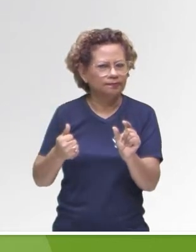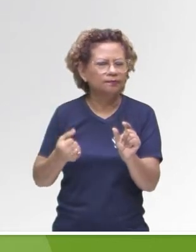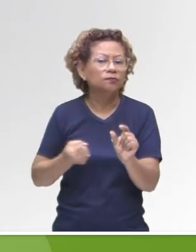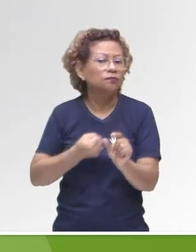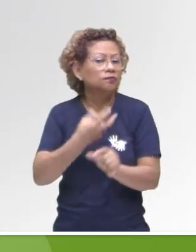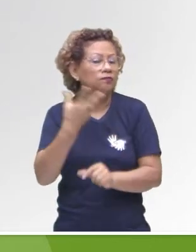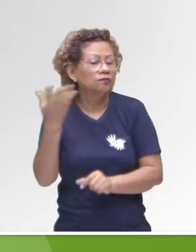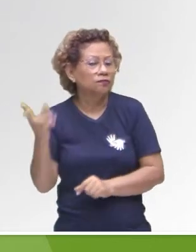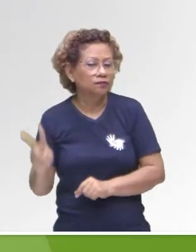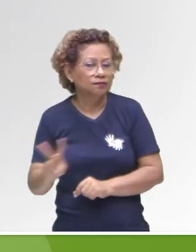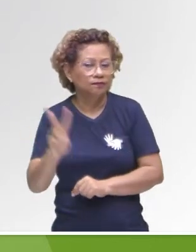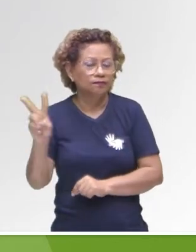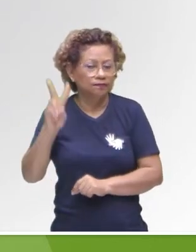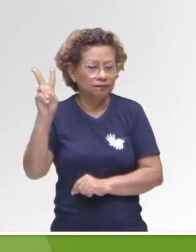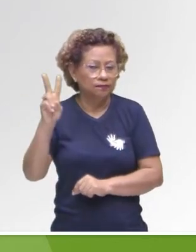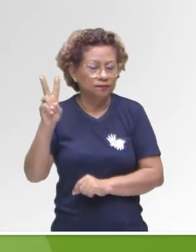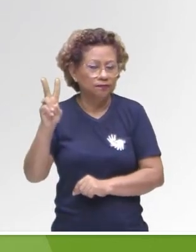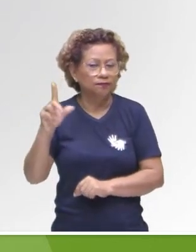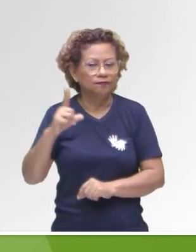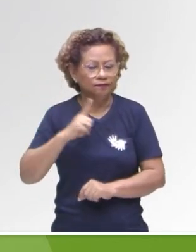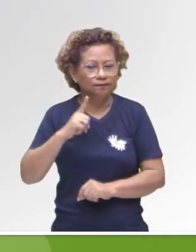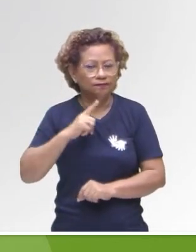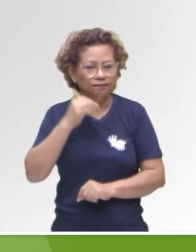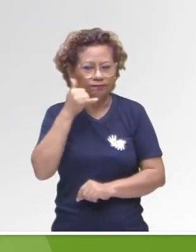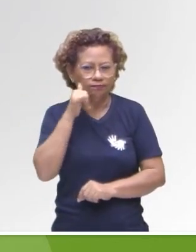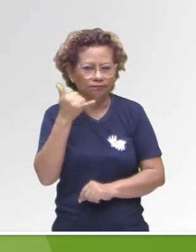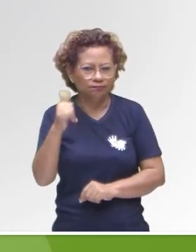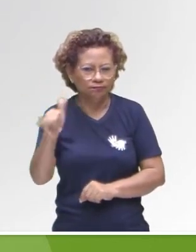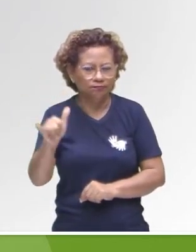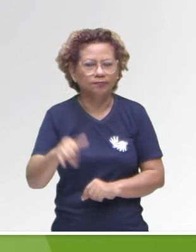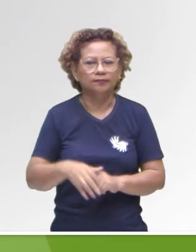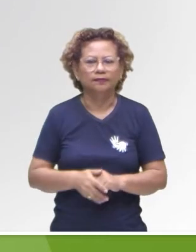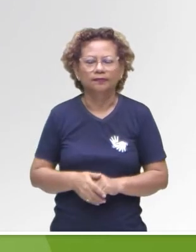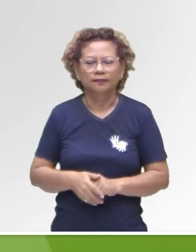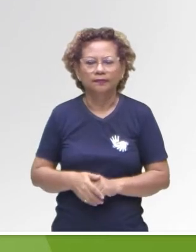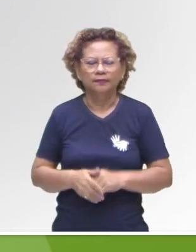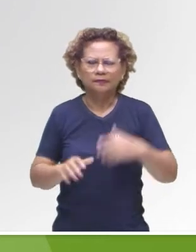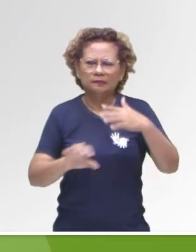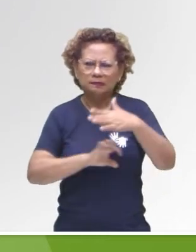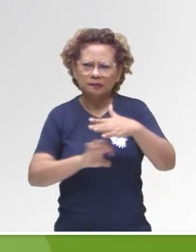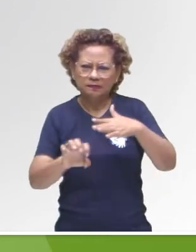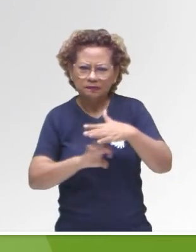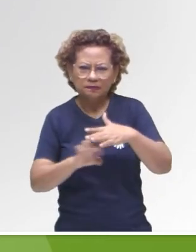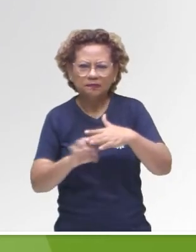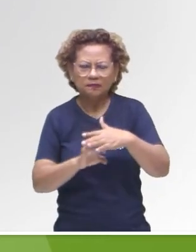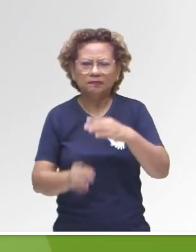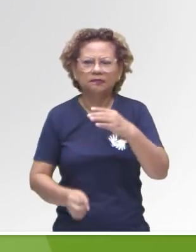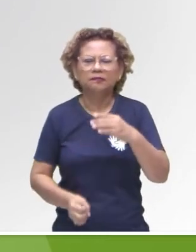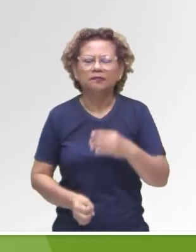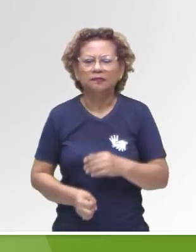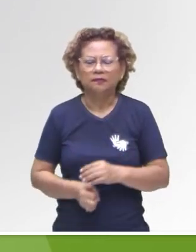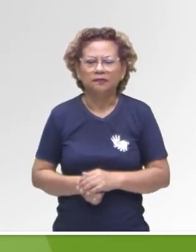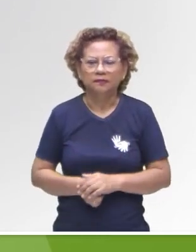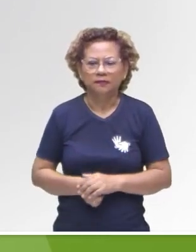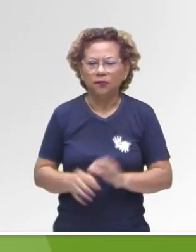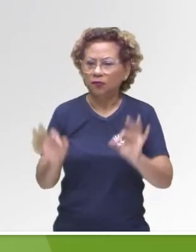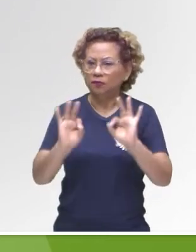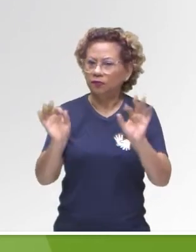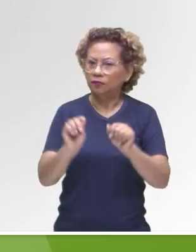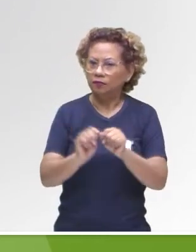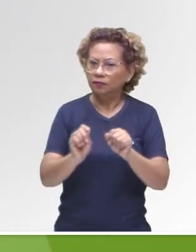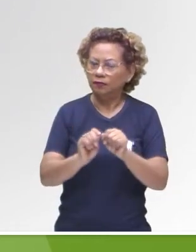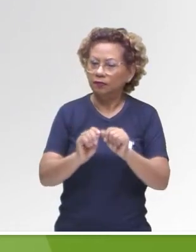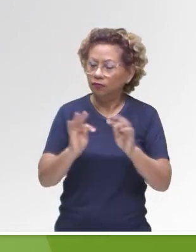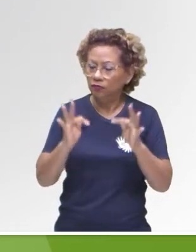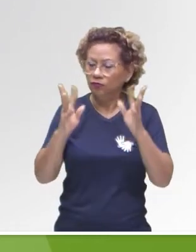certos valores de capacitância. Como os fabricantes de capacitores não fabricam todos os